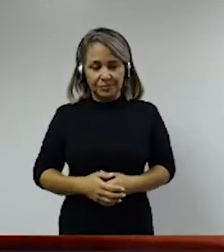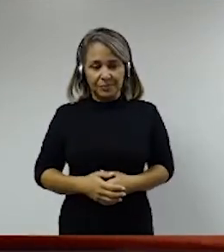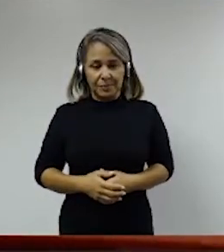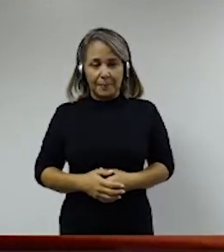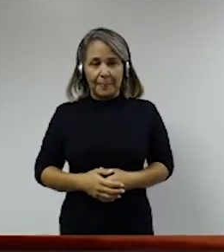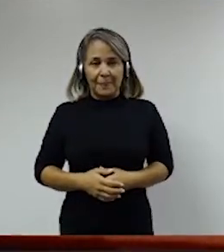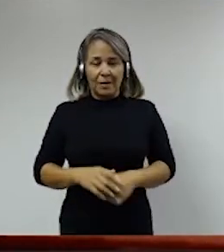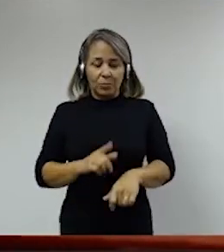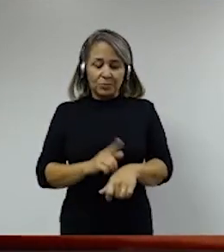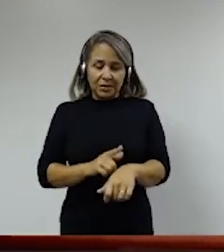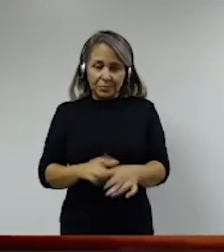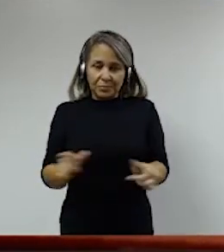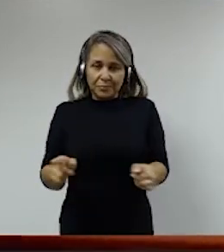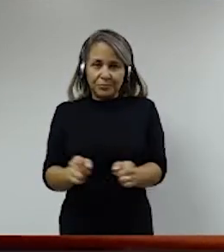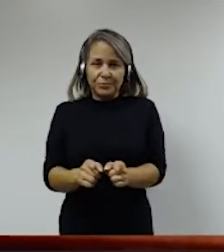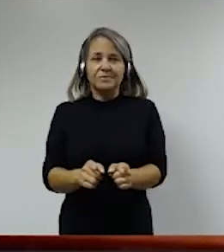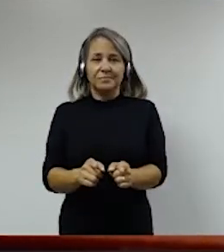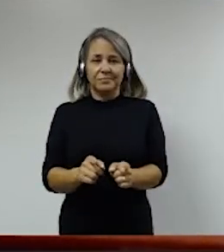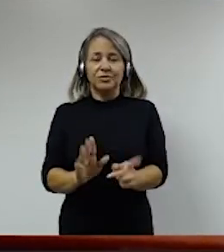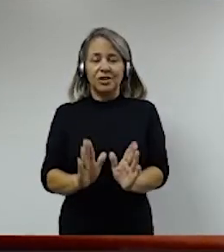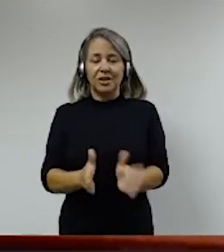já estourando o tempo, né?